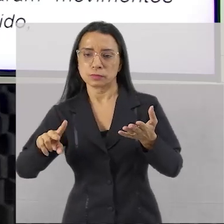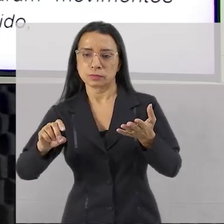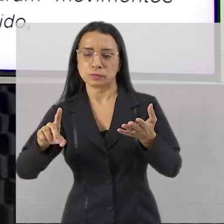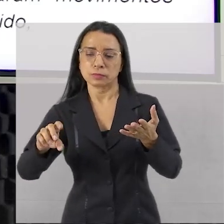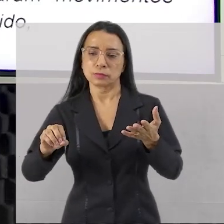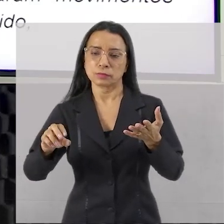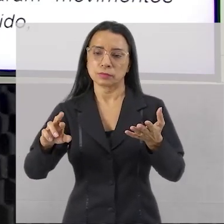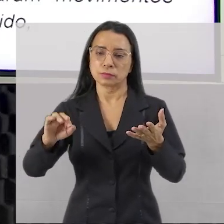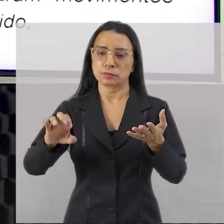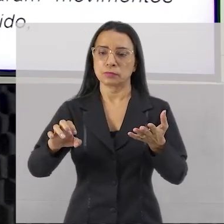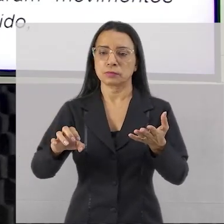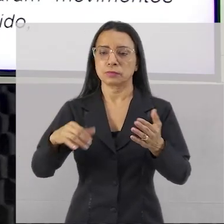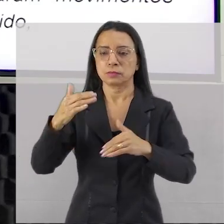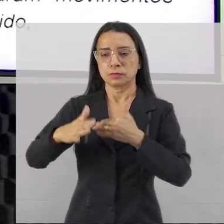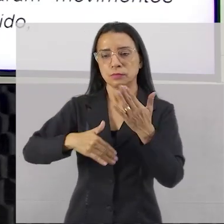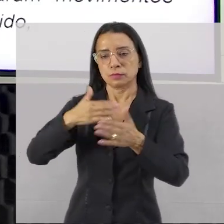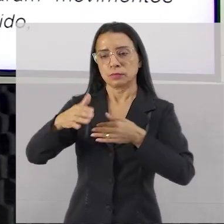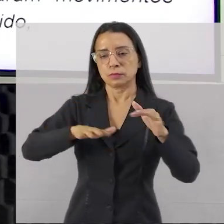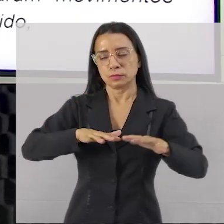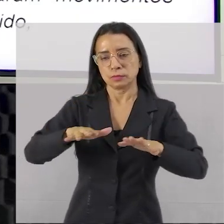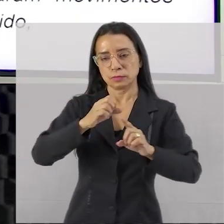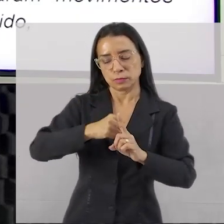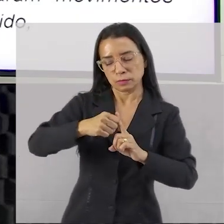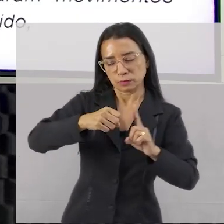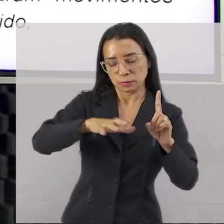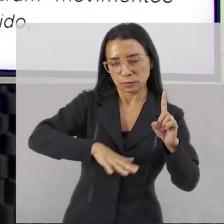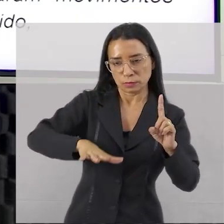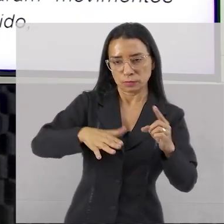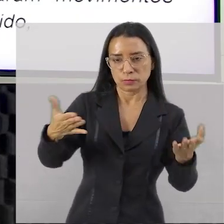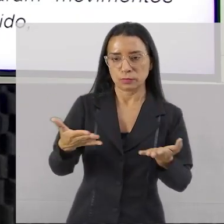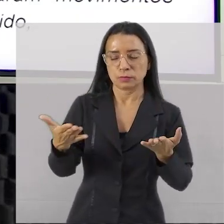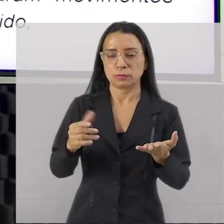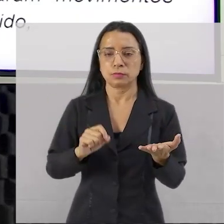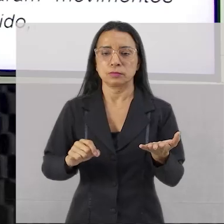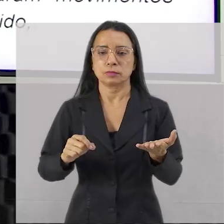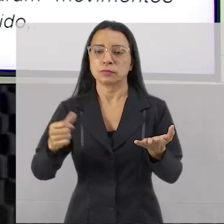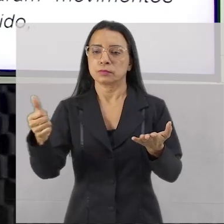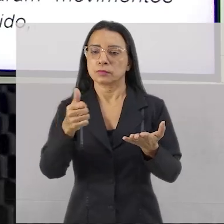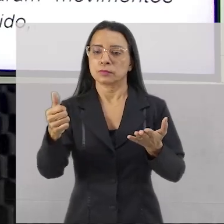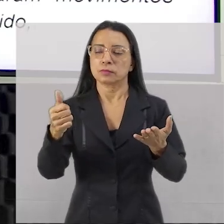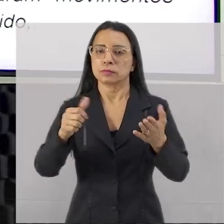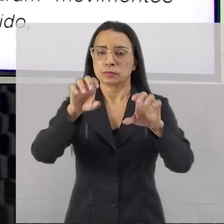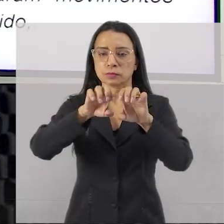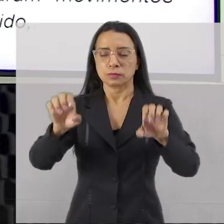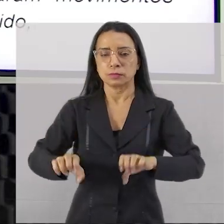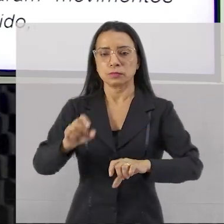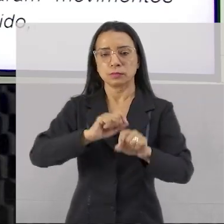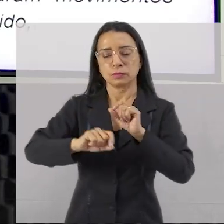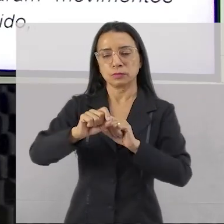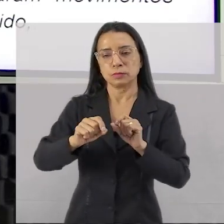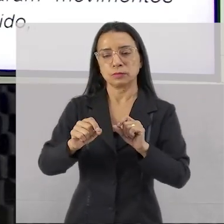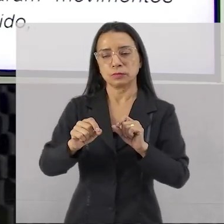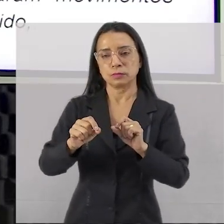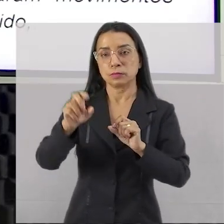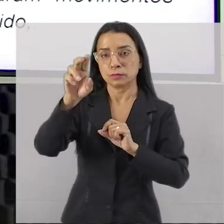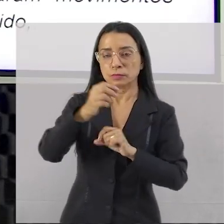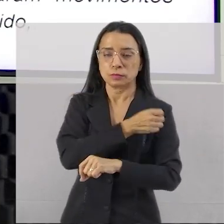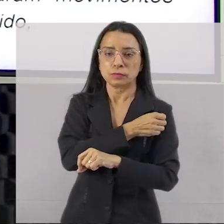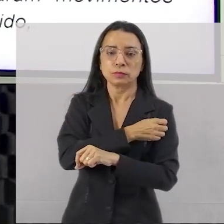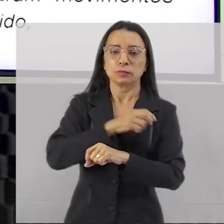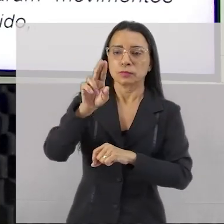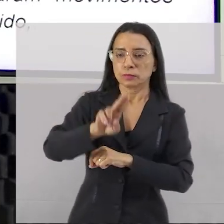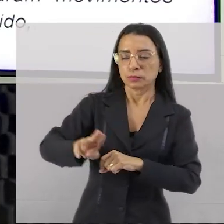atualidade. Essa primeira estrutura é o repertoriamento que o aluno utilizou para fazer a contextualização. Ele não